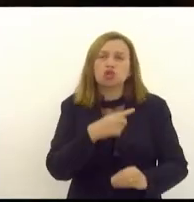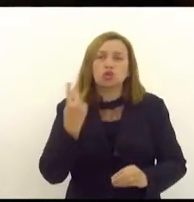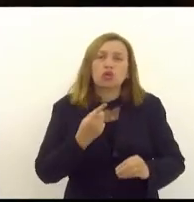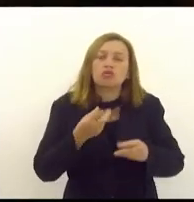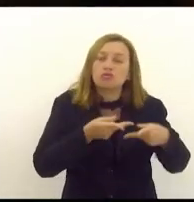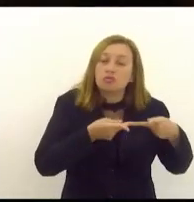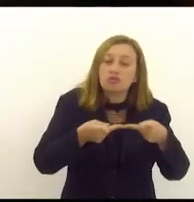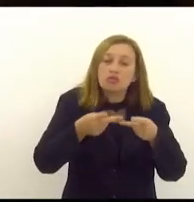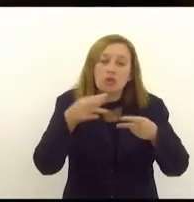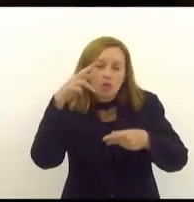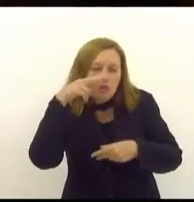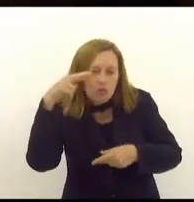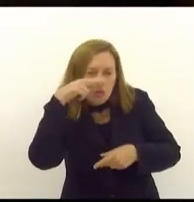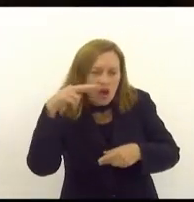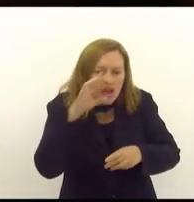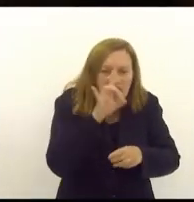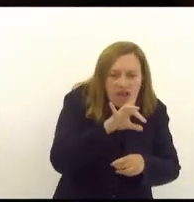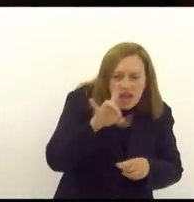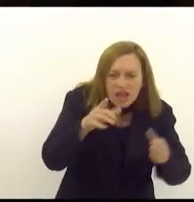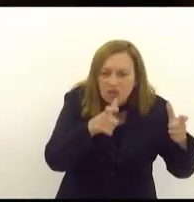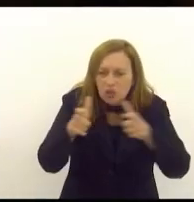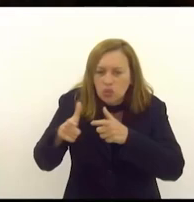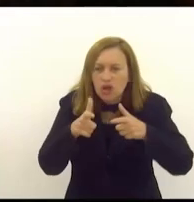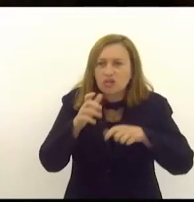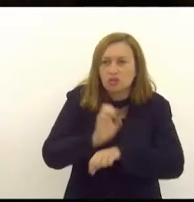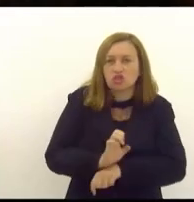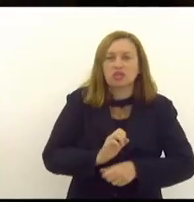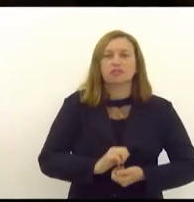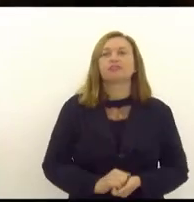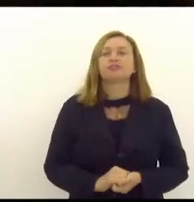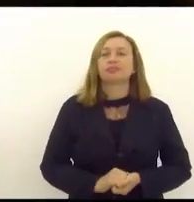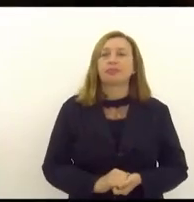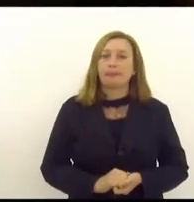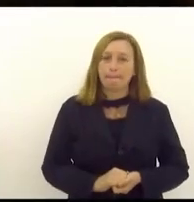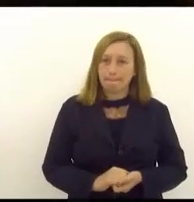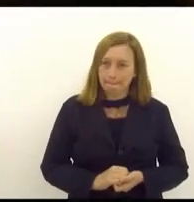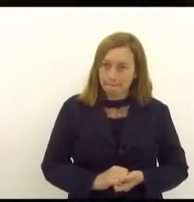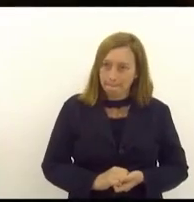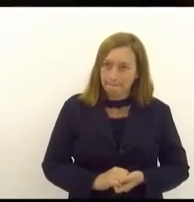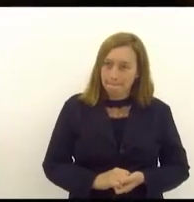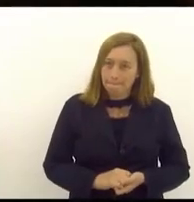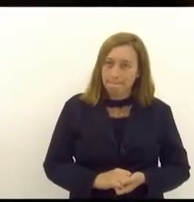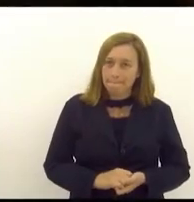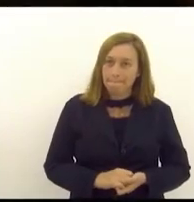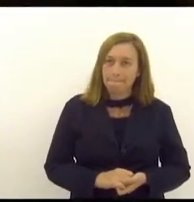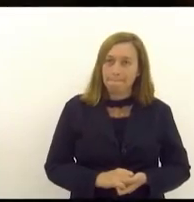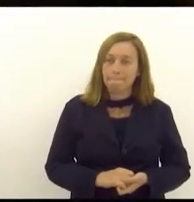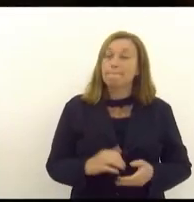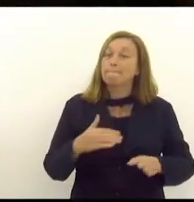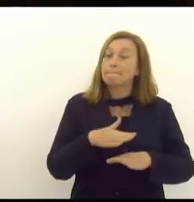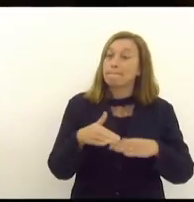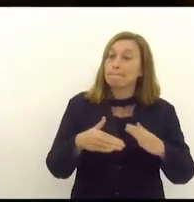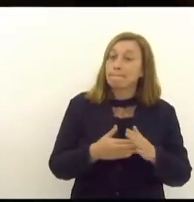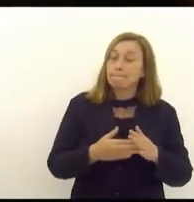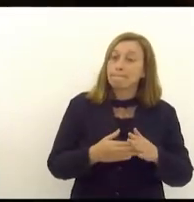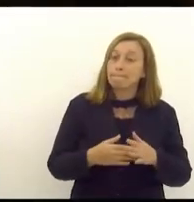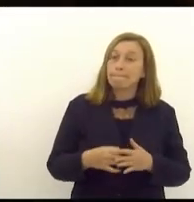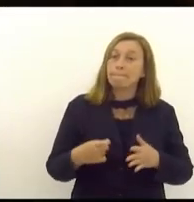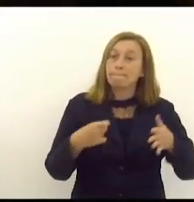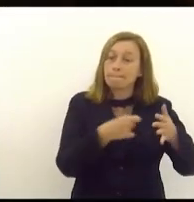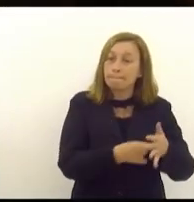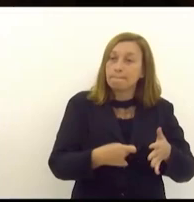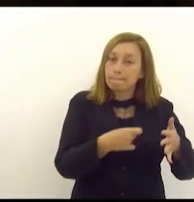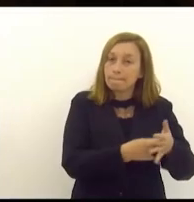fiscalizar em cada canto desse estado e diante de todas as denúncias que foram